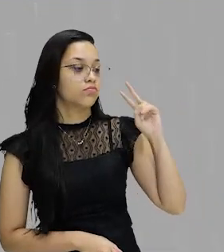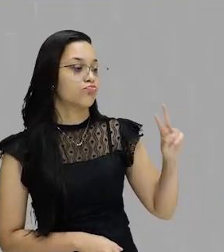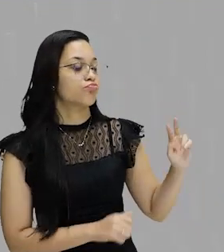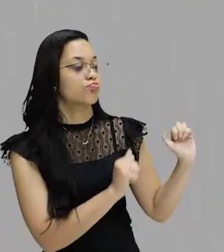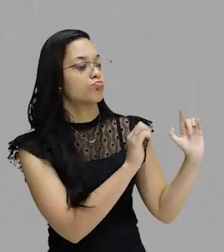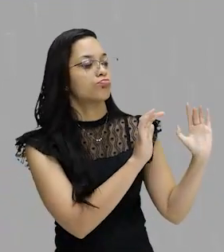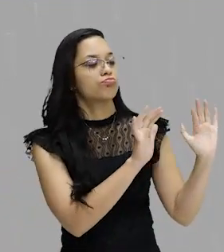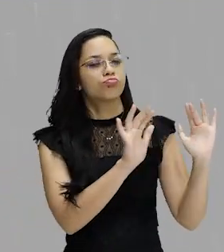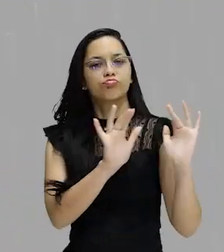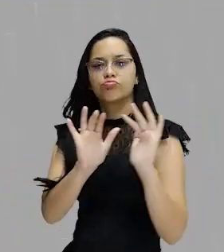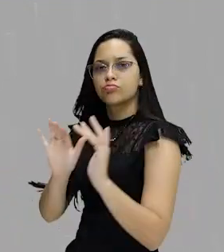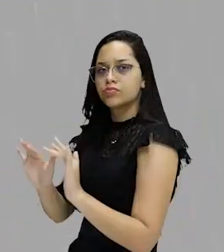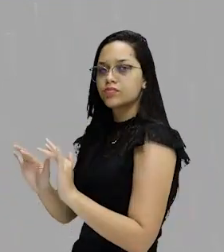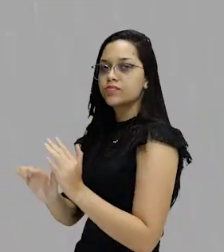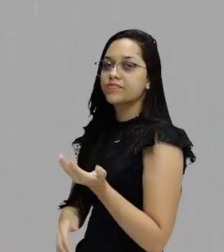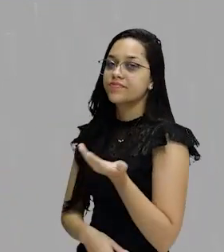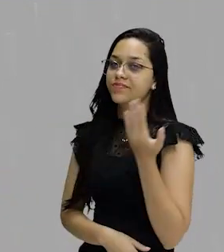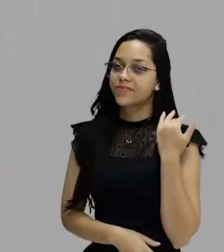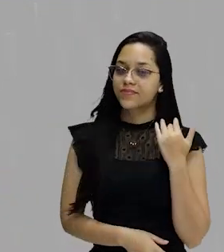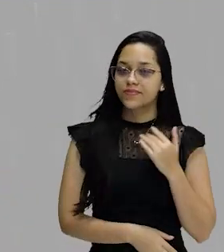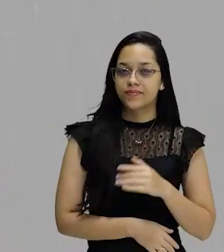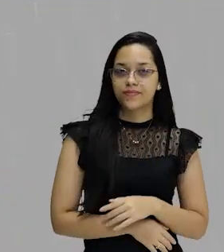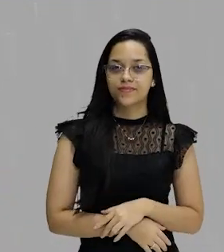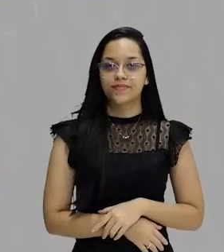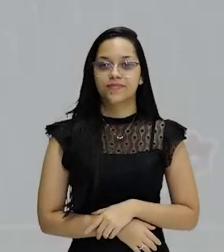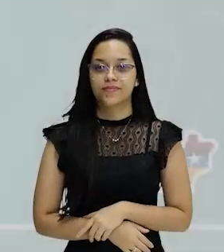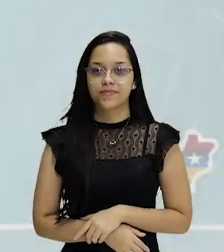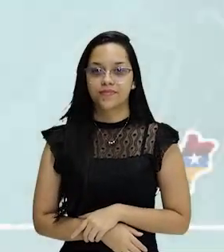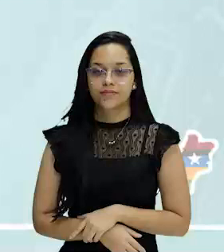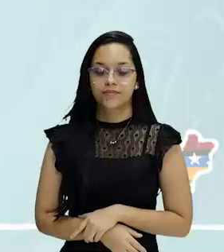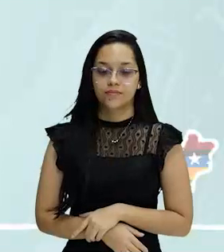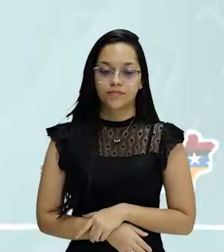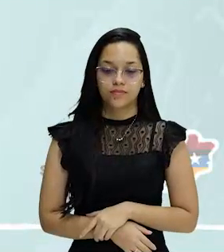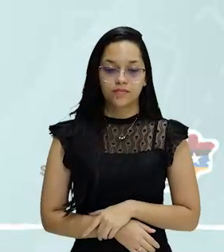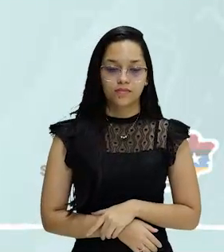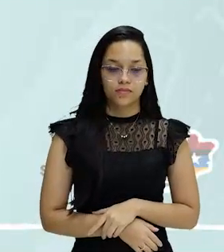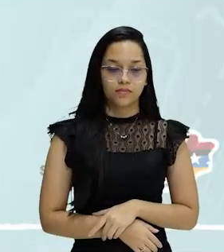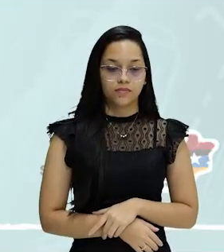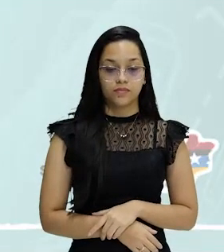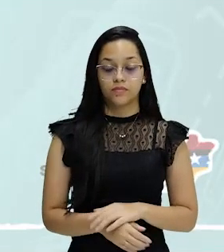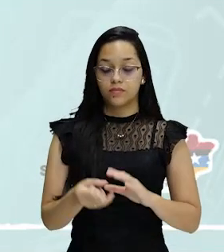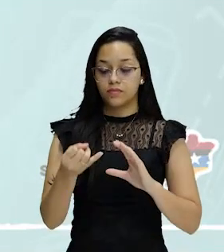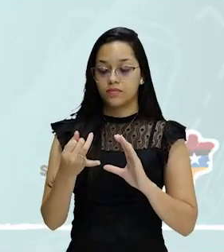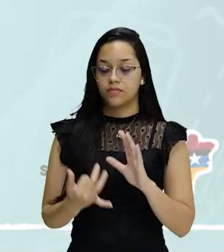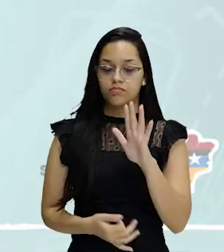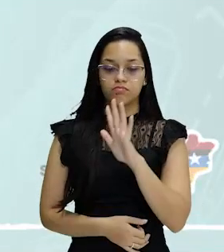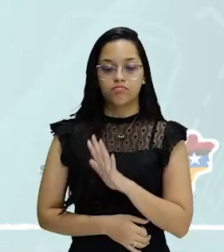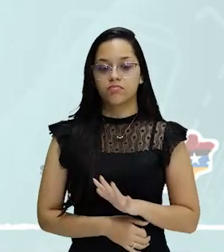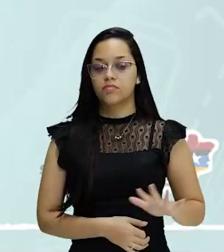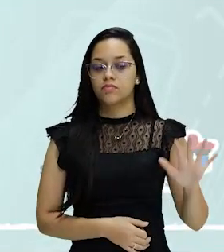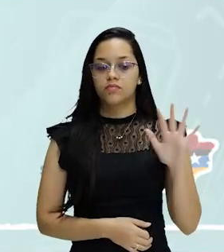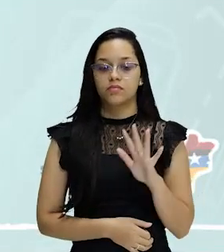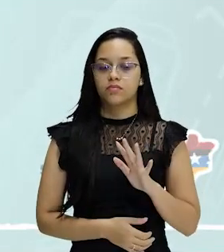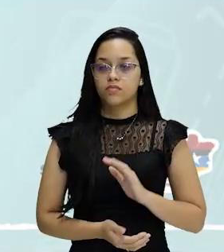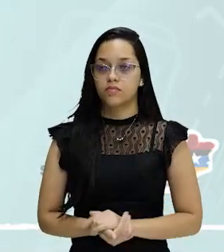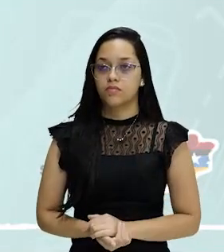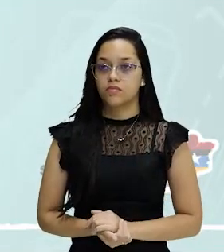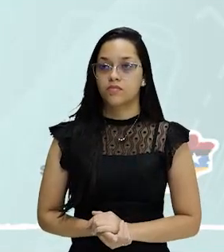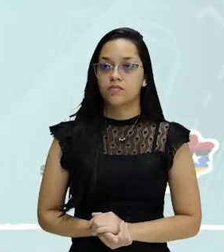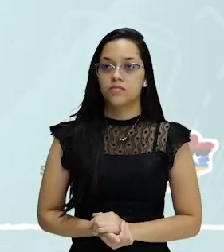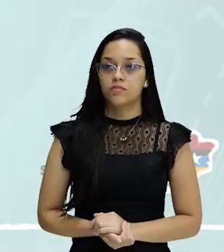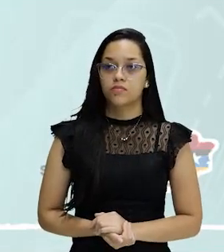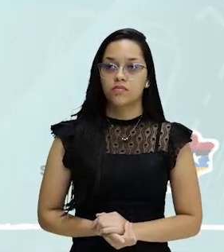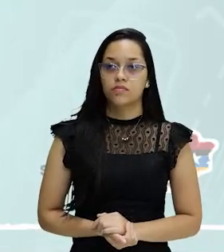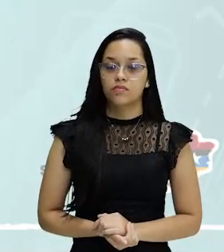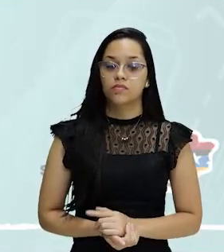passar. Né? Então vamos lá. Vamos lá, galerinha? Olha só. Características gerais. Lógico,